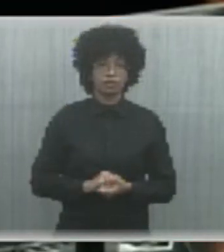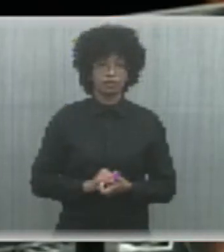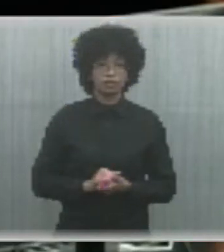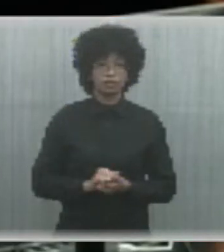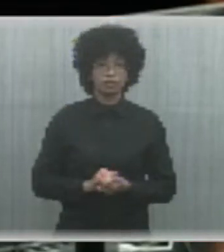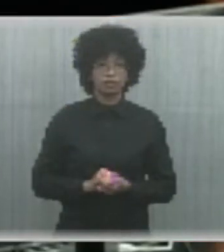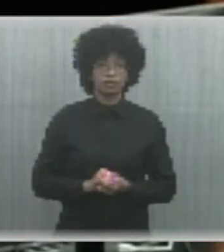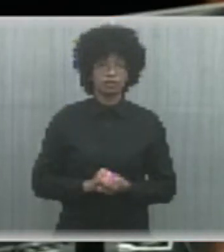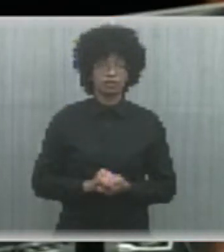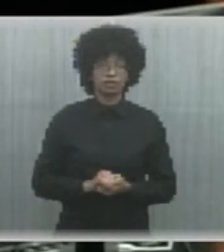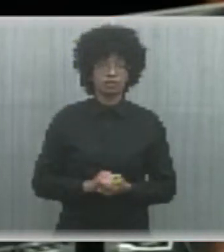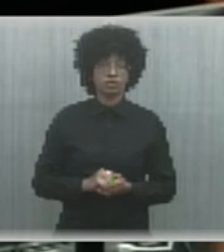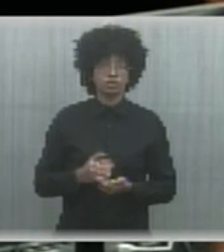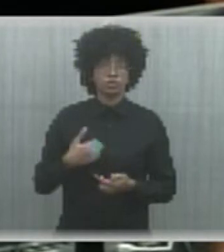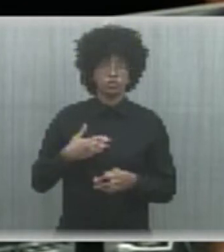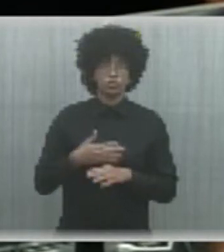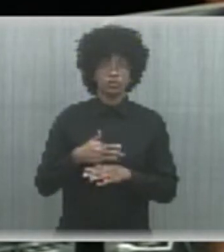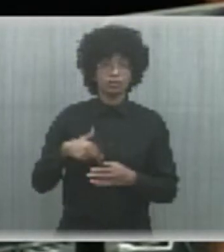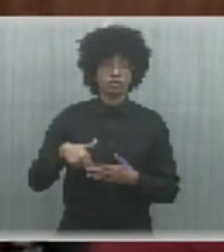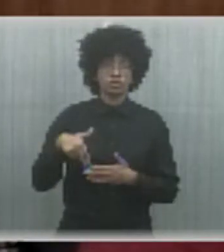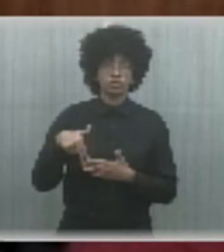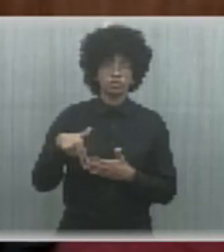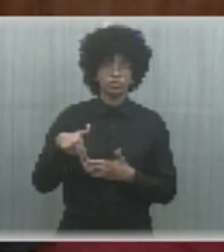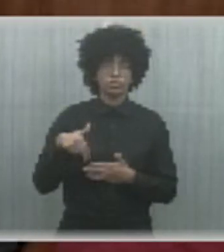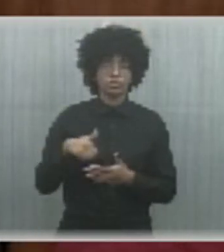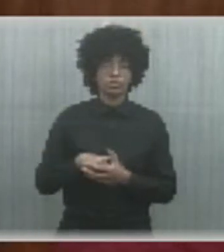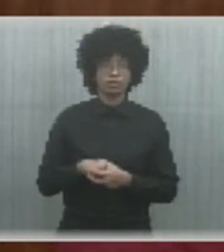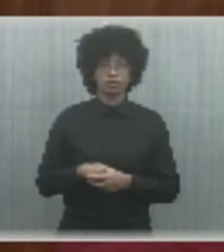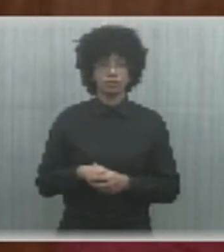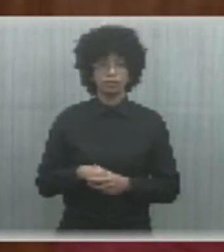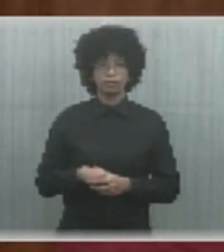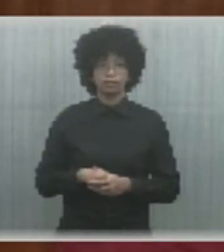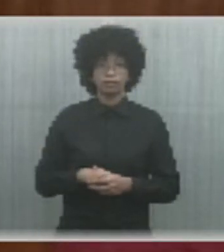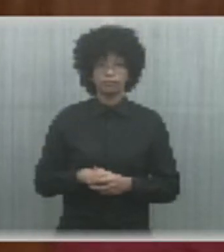Vou utilizar a tribuna. Pois não.